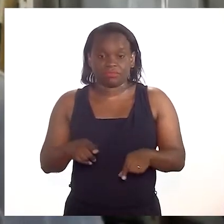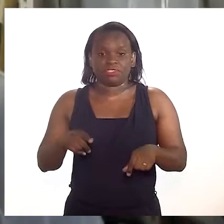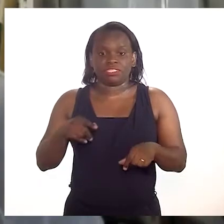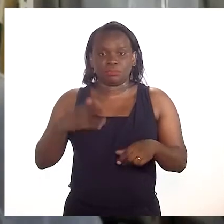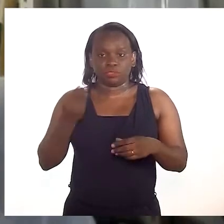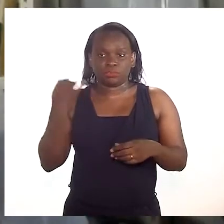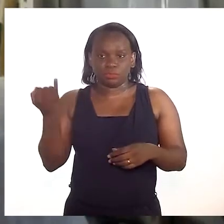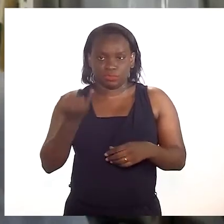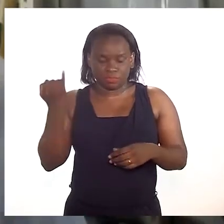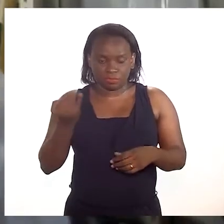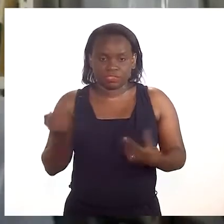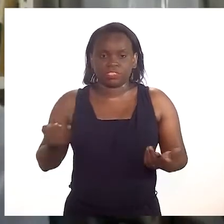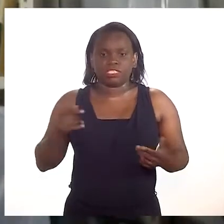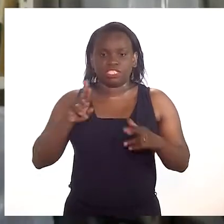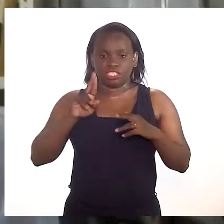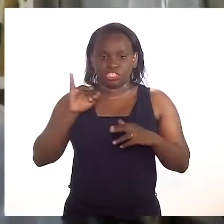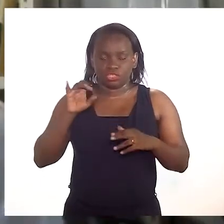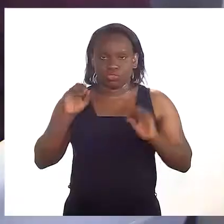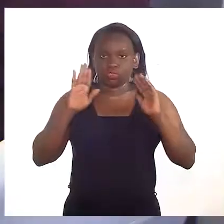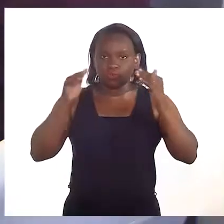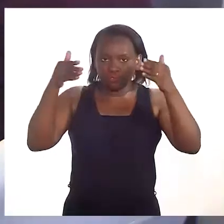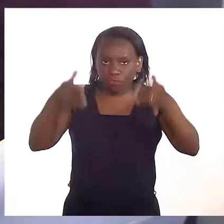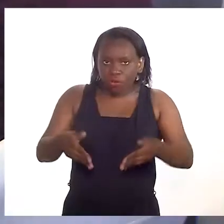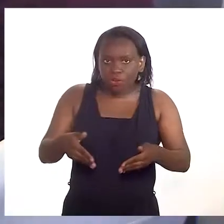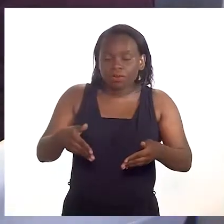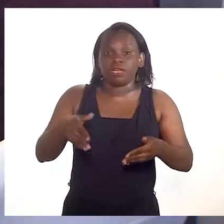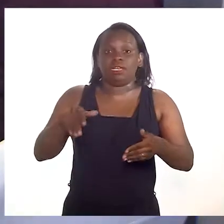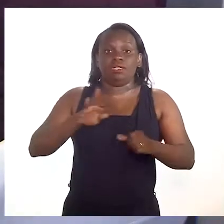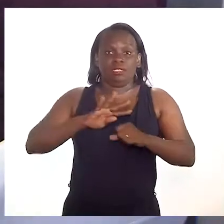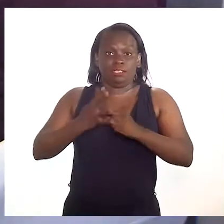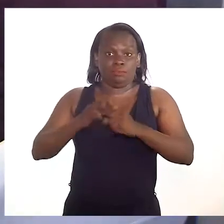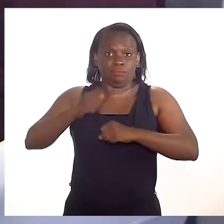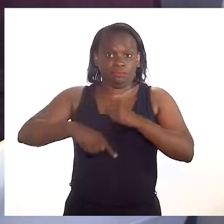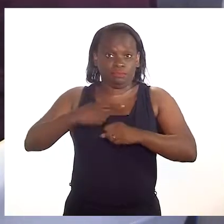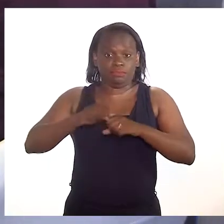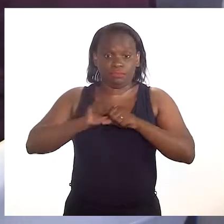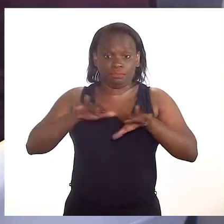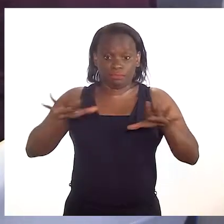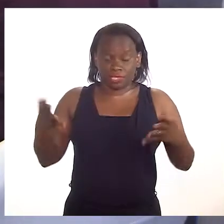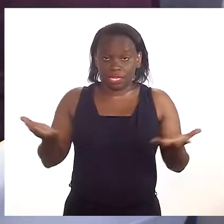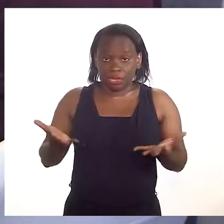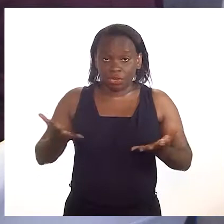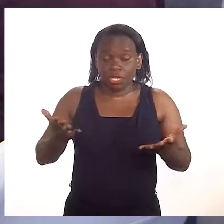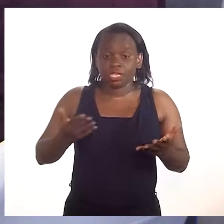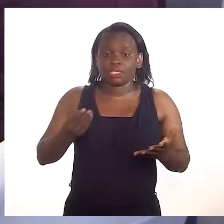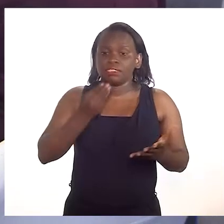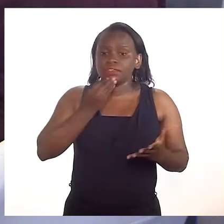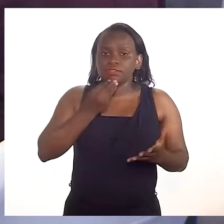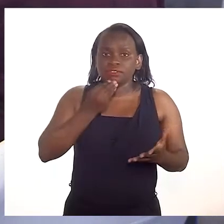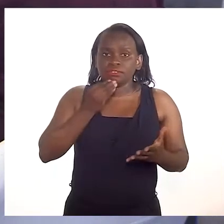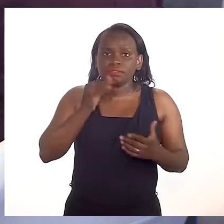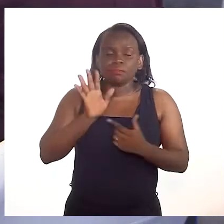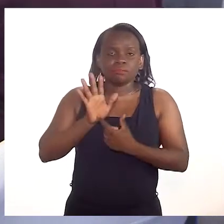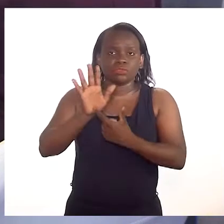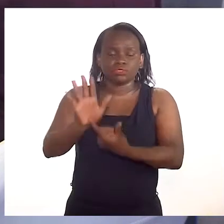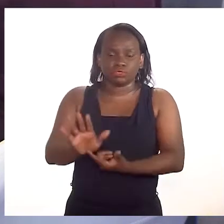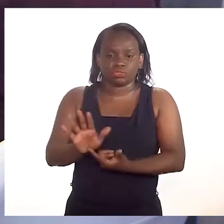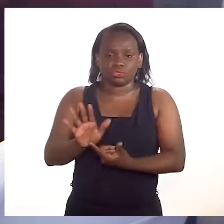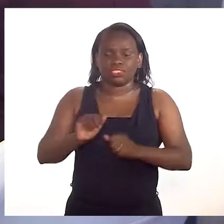tão importante, né, no Rio em Foco. A pandemia atual, né, ela mostrou de modo